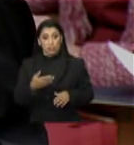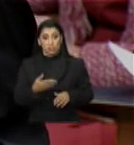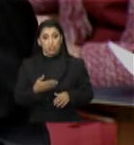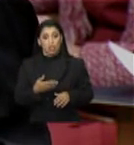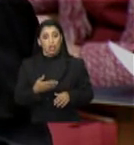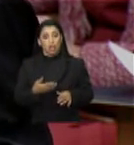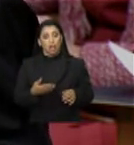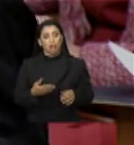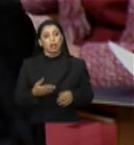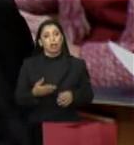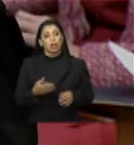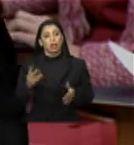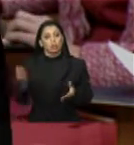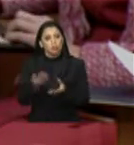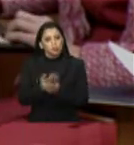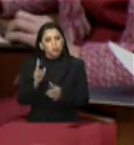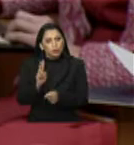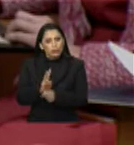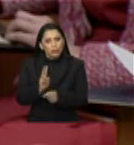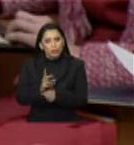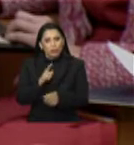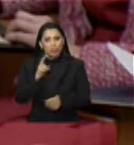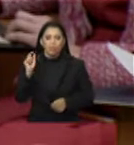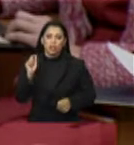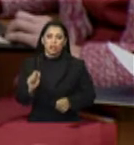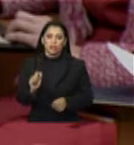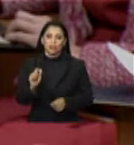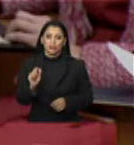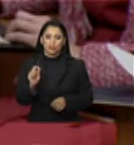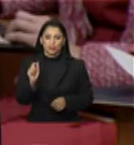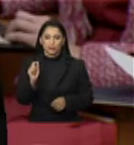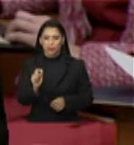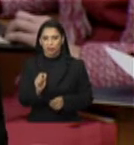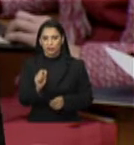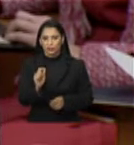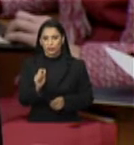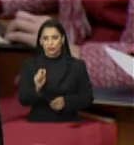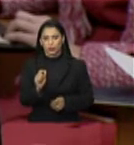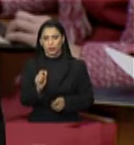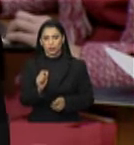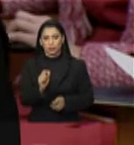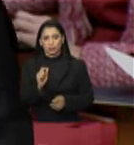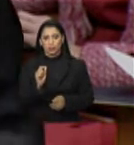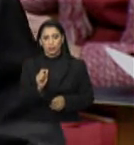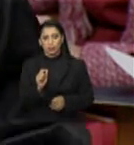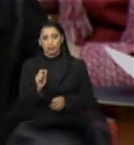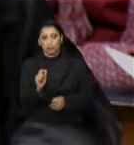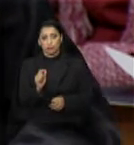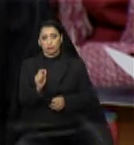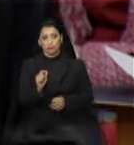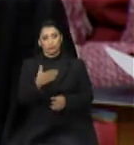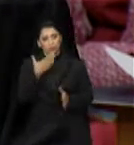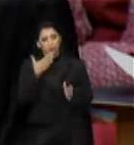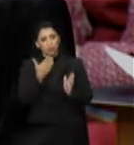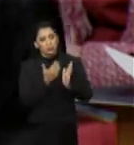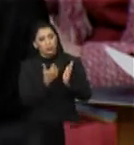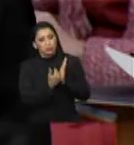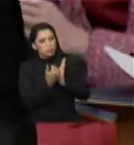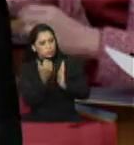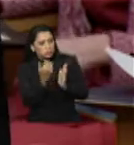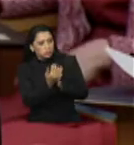fundamental da salvabilidade da empresa a empresa atravessa uma petição excelência nos autos